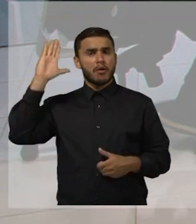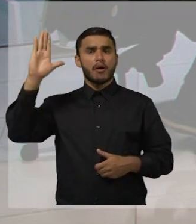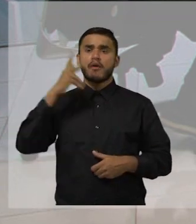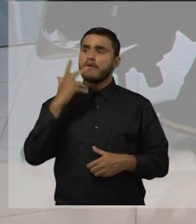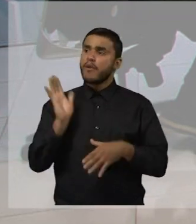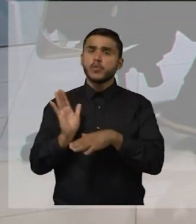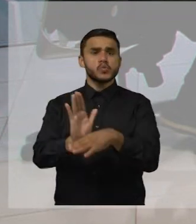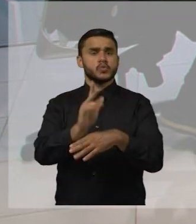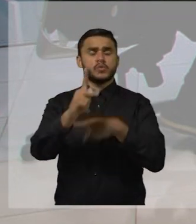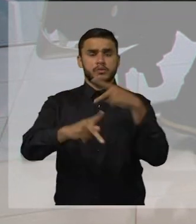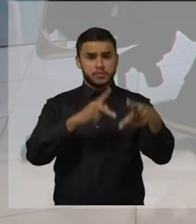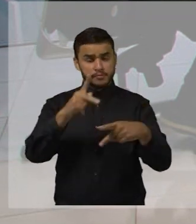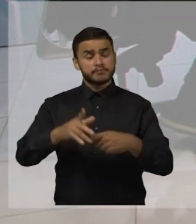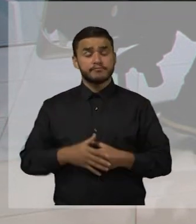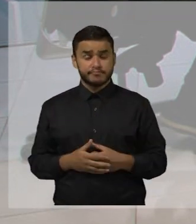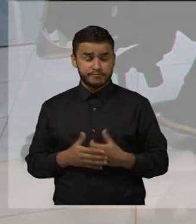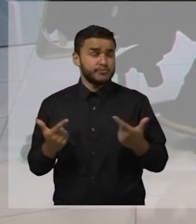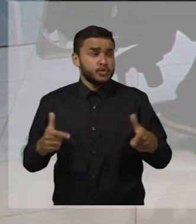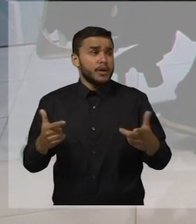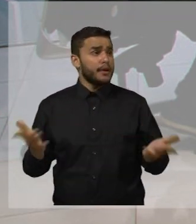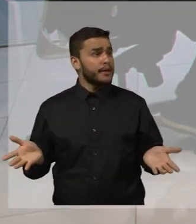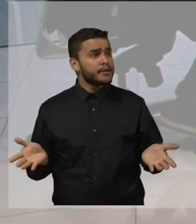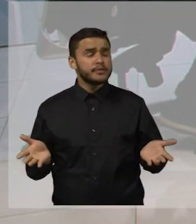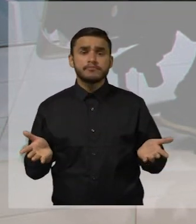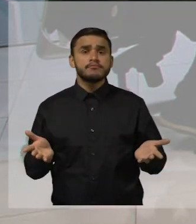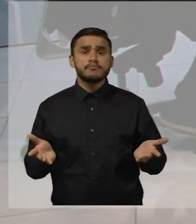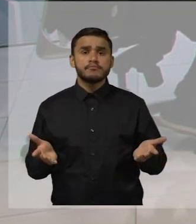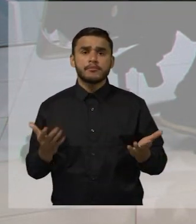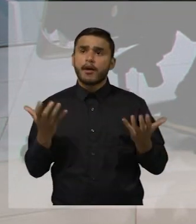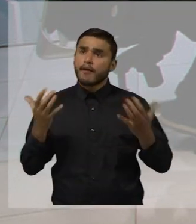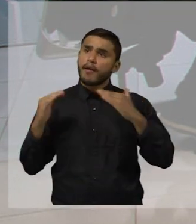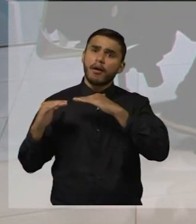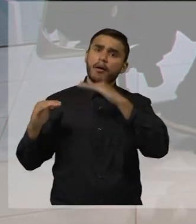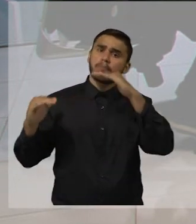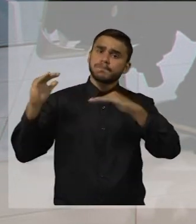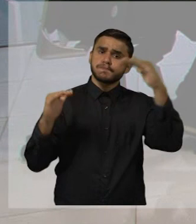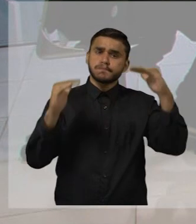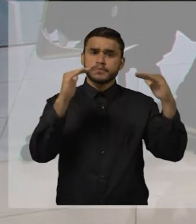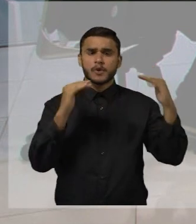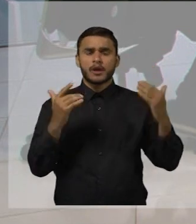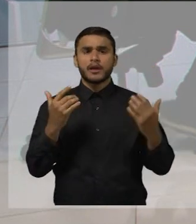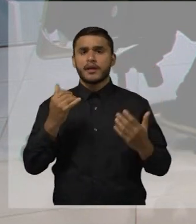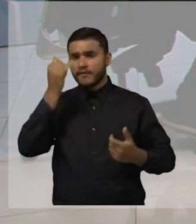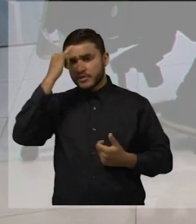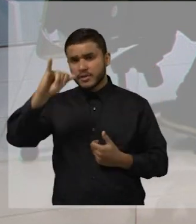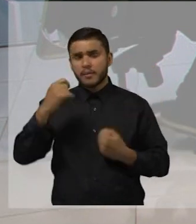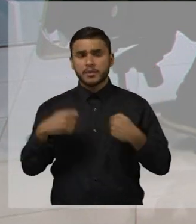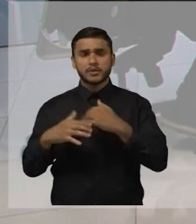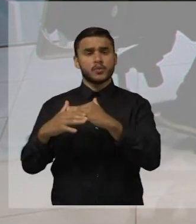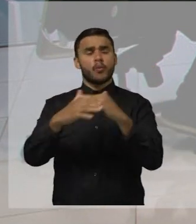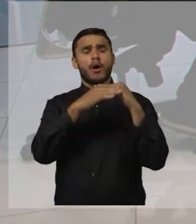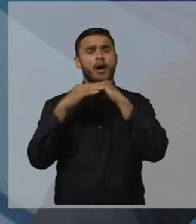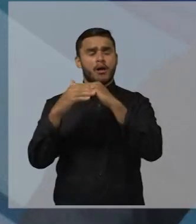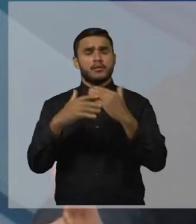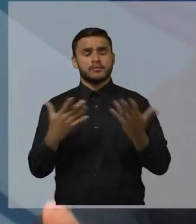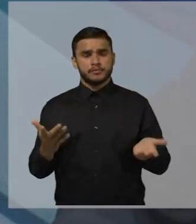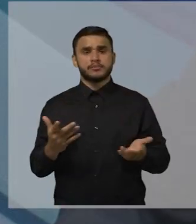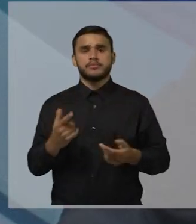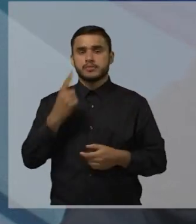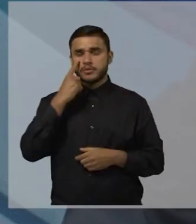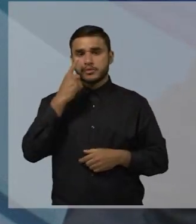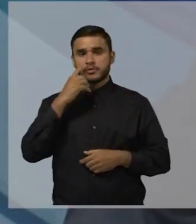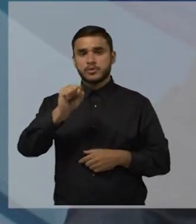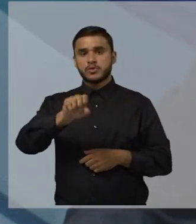pela coletividade, para enfrentamento da desigualdade. Nós temos o quê? Por exemplo, ao longo do tempo, a